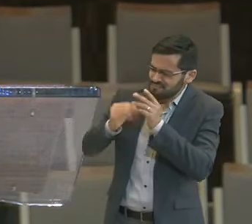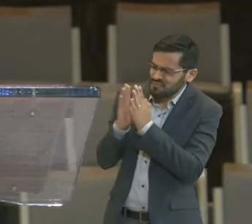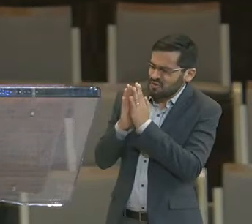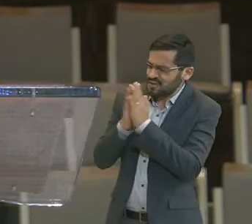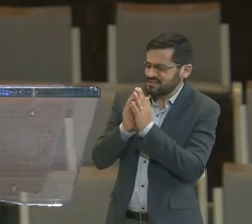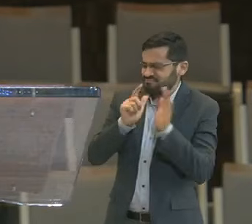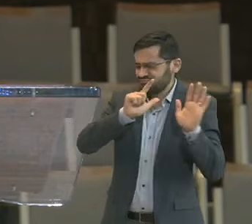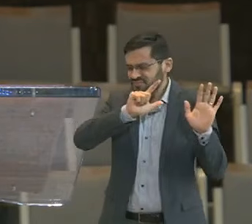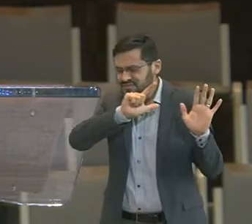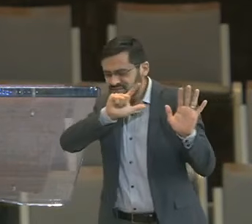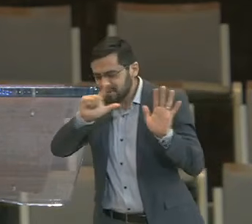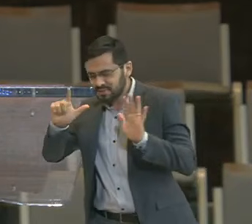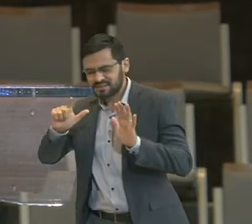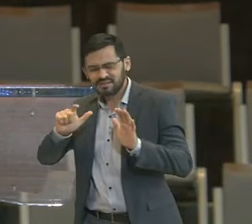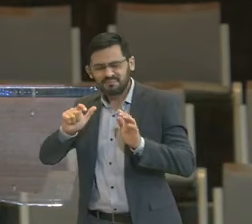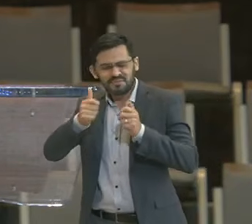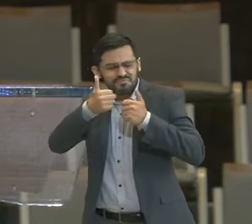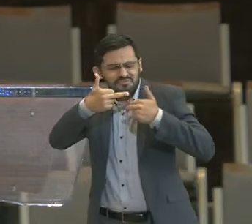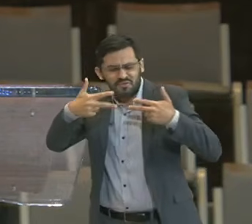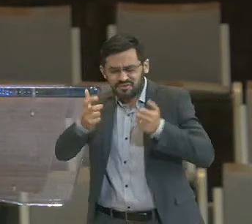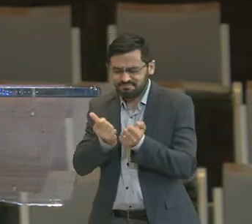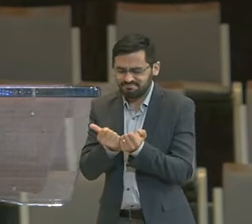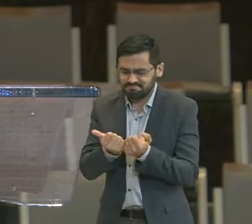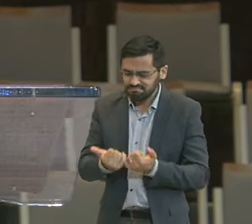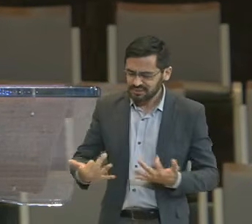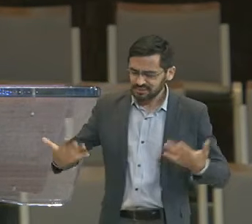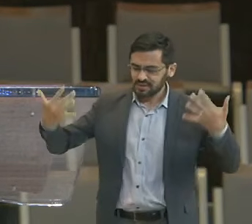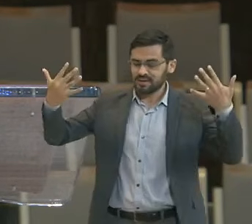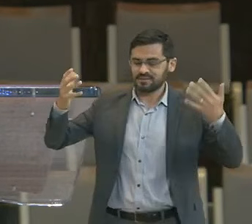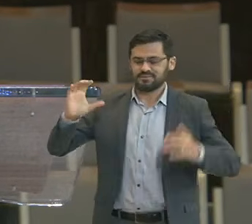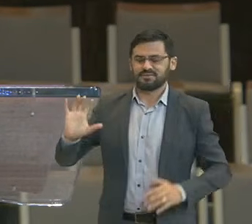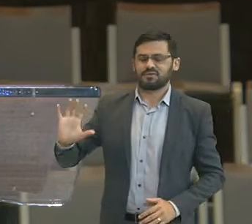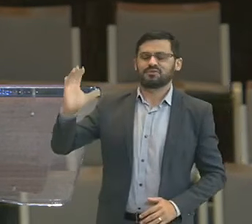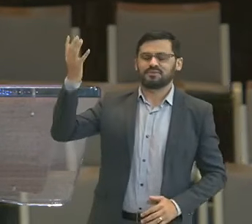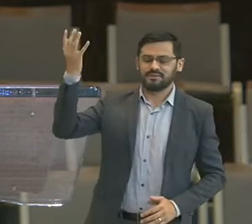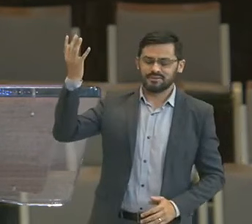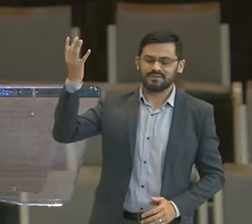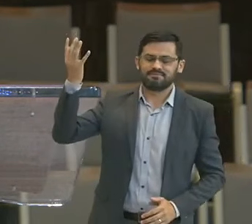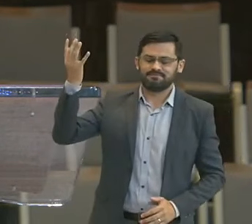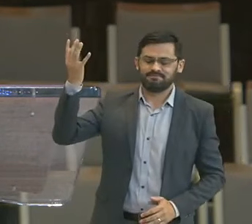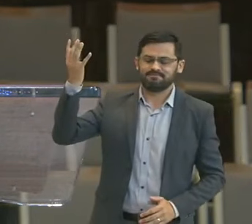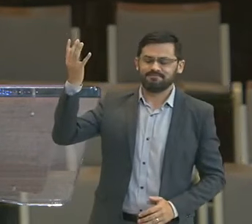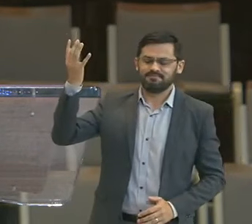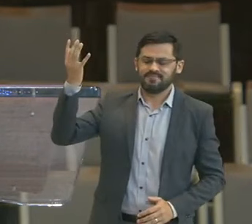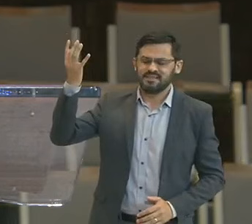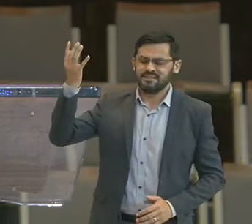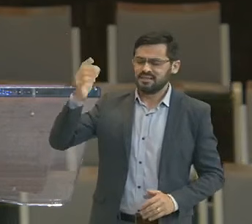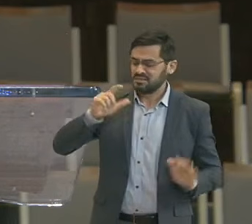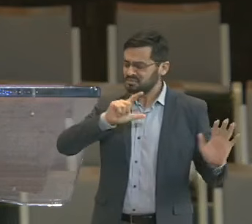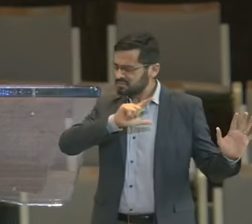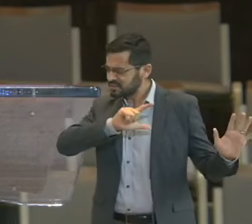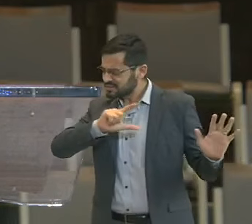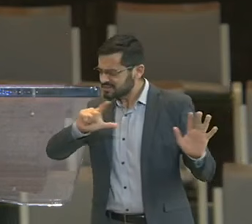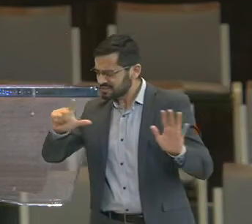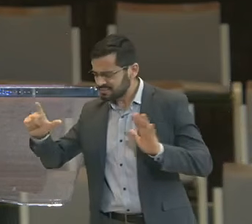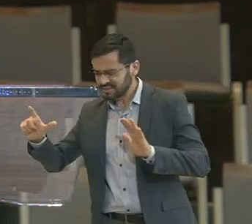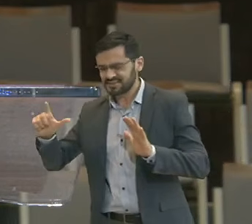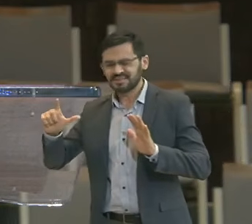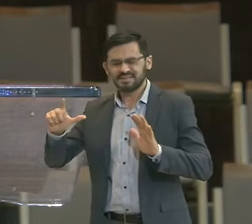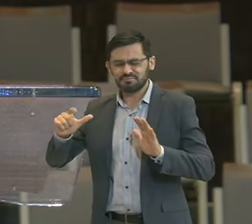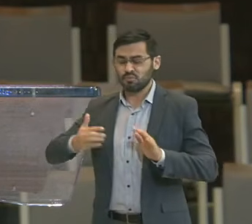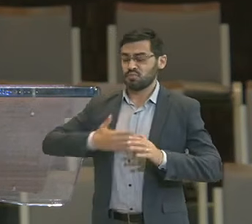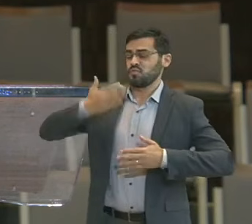semana toda, quando tantos milagres aconteceram. Foi uma semana de